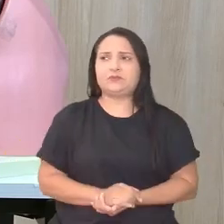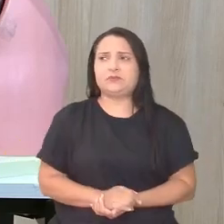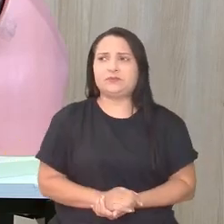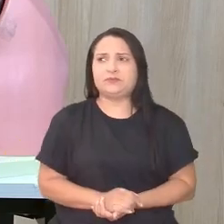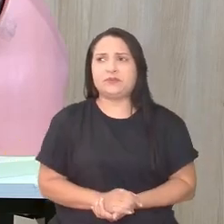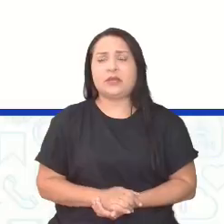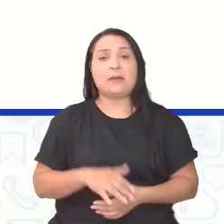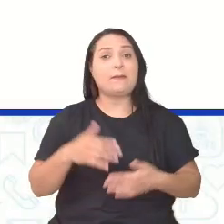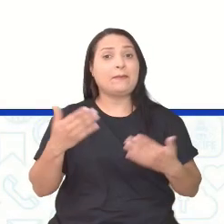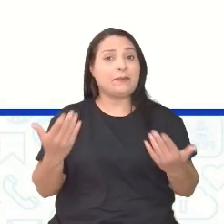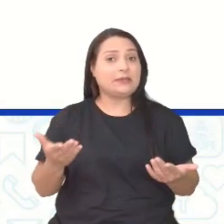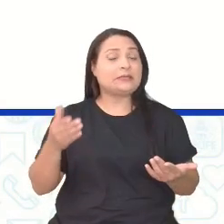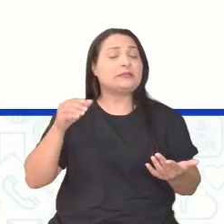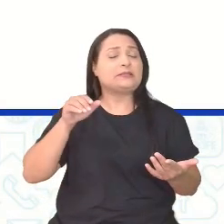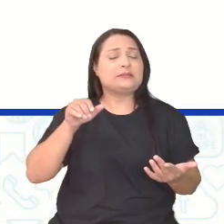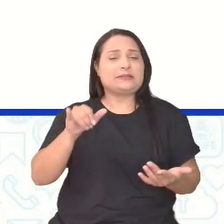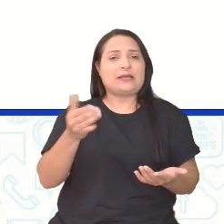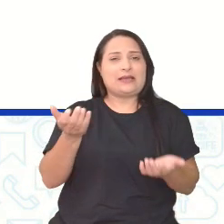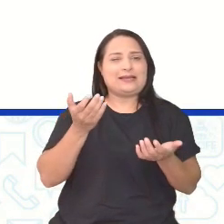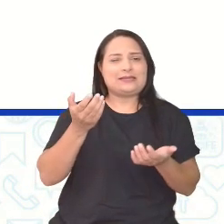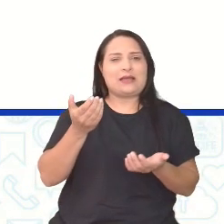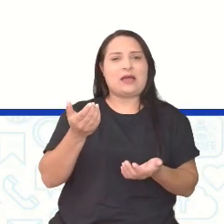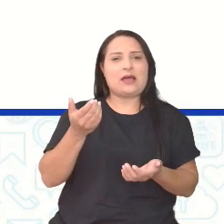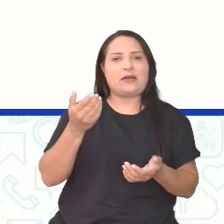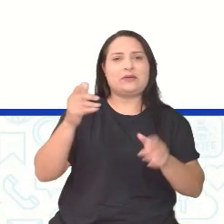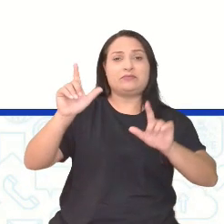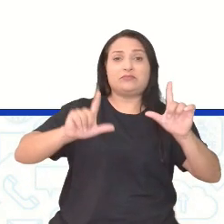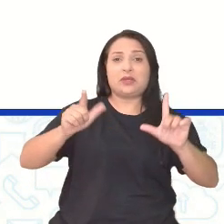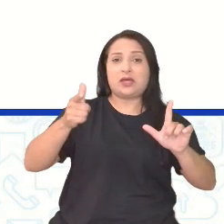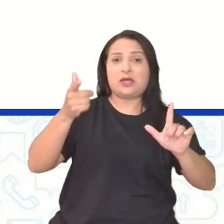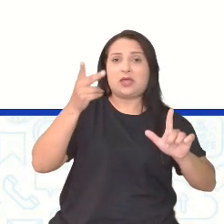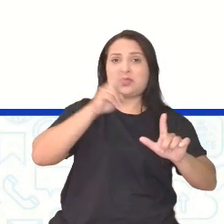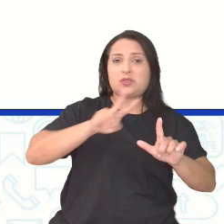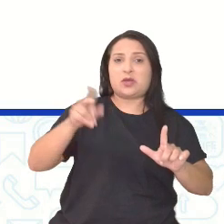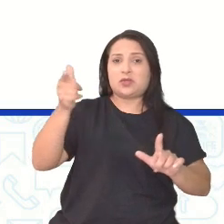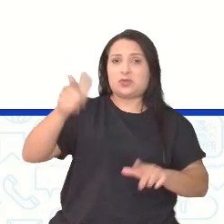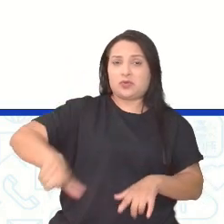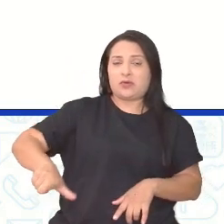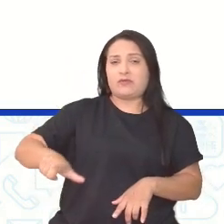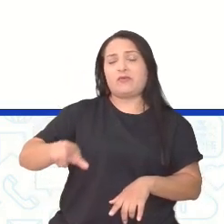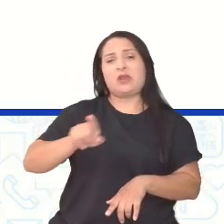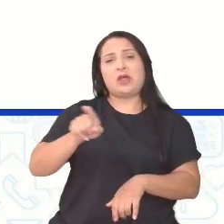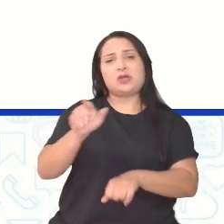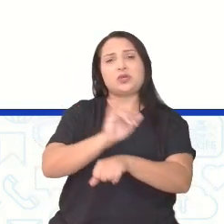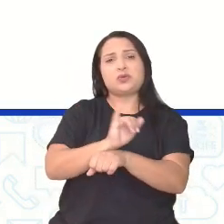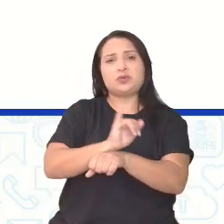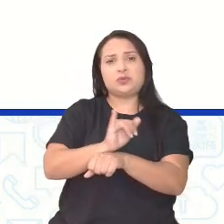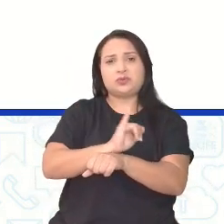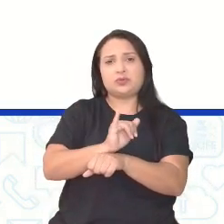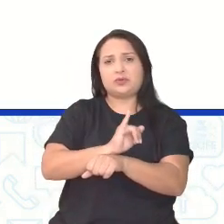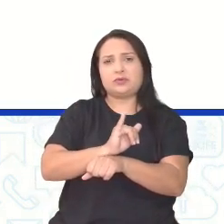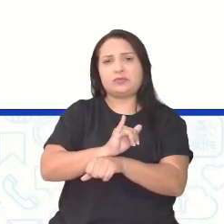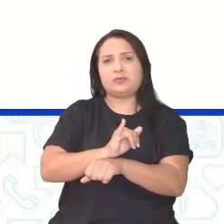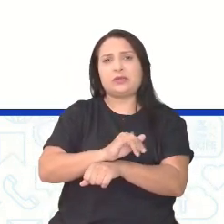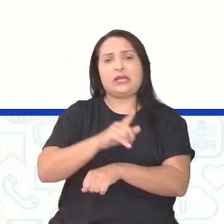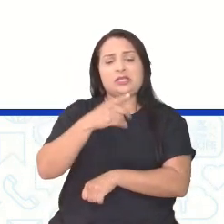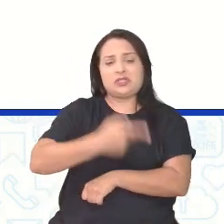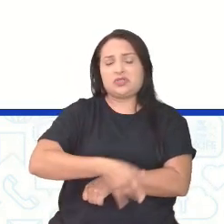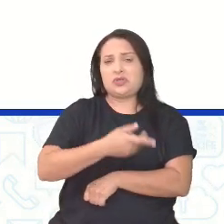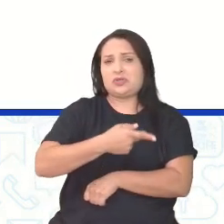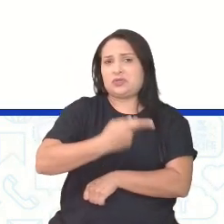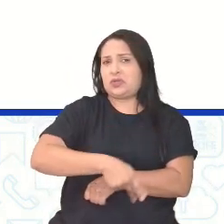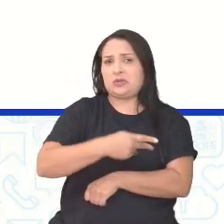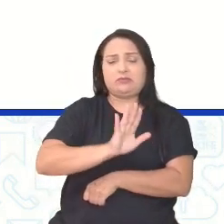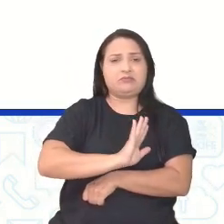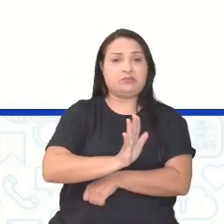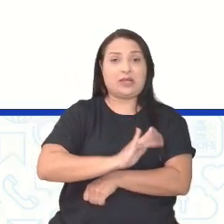quiser rever a nossa aula, vocês podem acessar pelo YouTube. E lá no YouTube vocês não têm só essa aula, vocês têm todas as aulas.